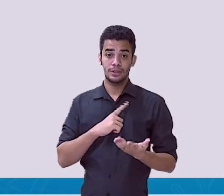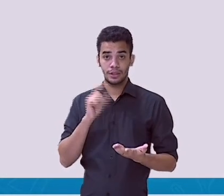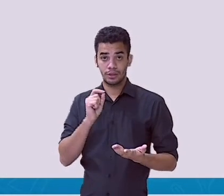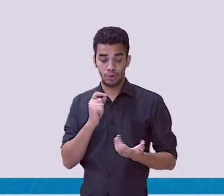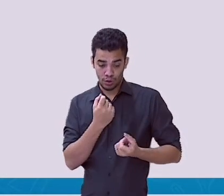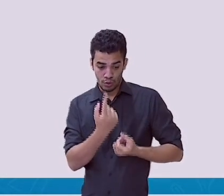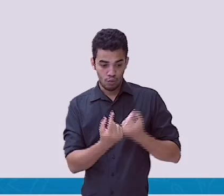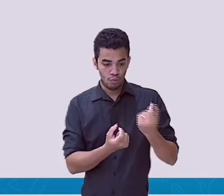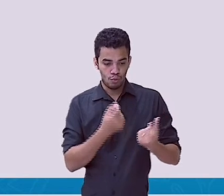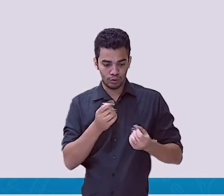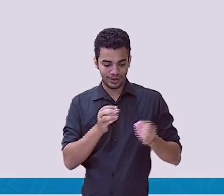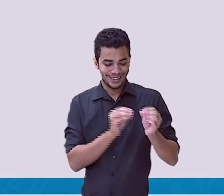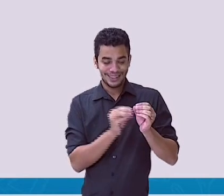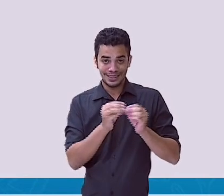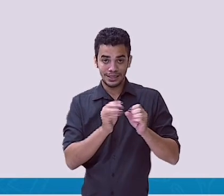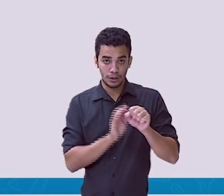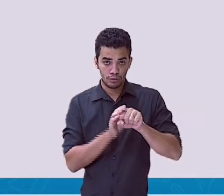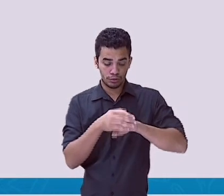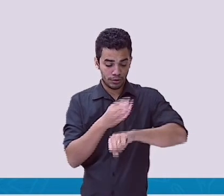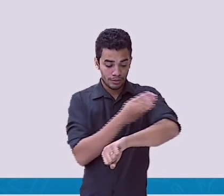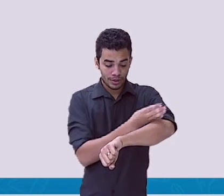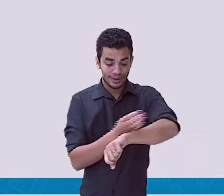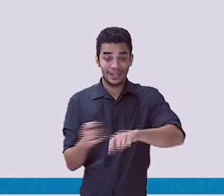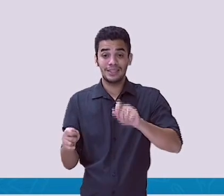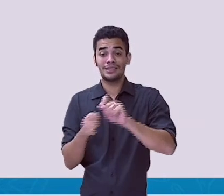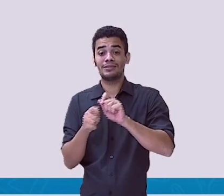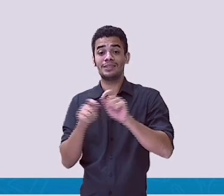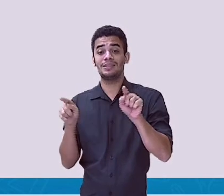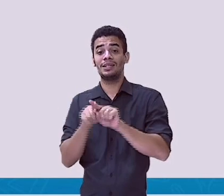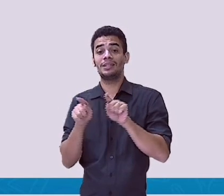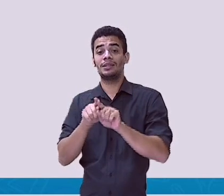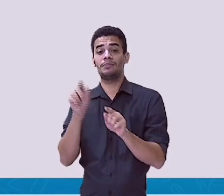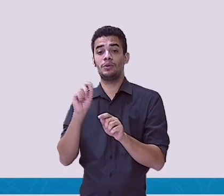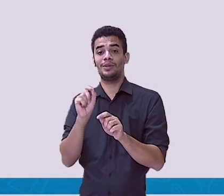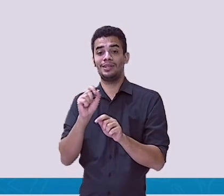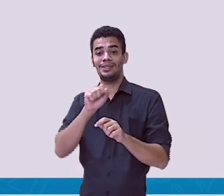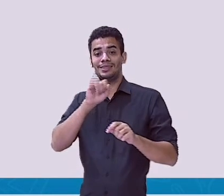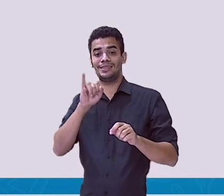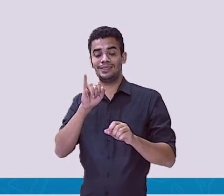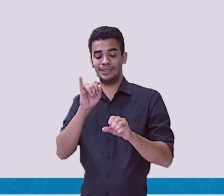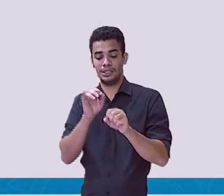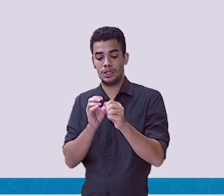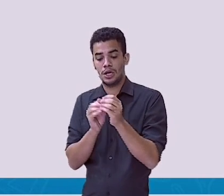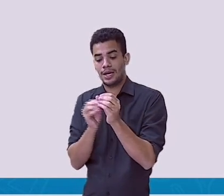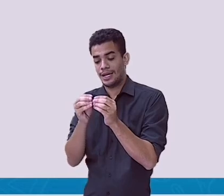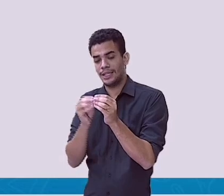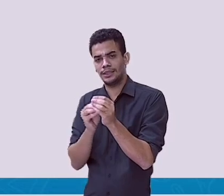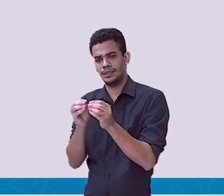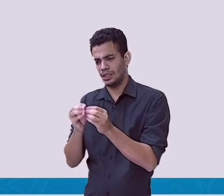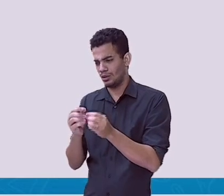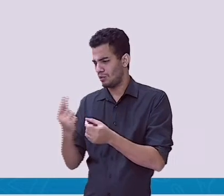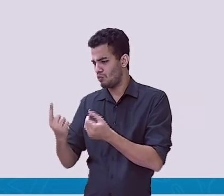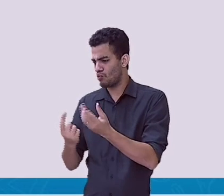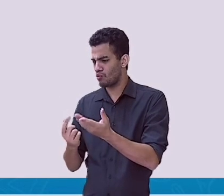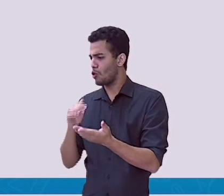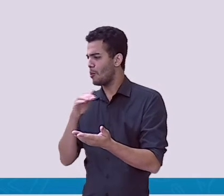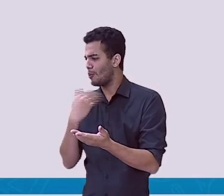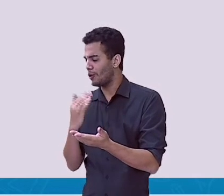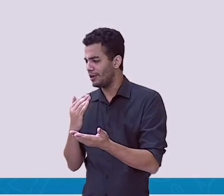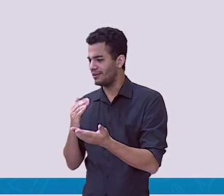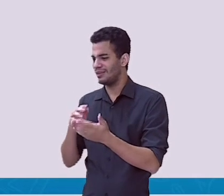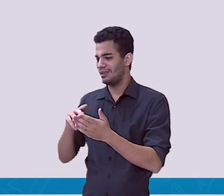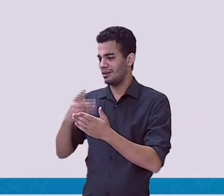o que acontece? São algumas células, alguns glóbulos brancos são responsáveis por fazer a captura dessas células e